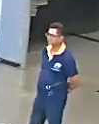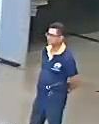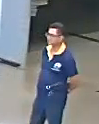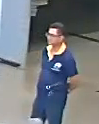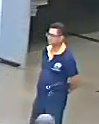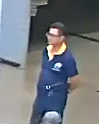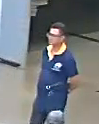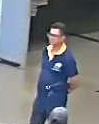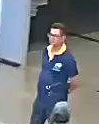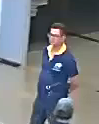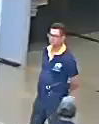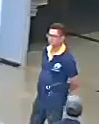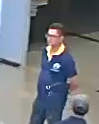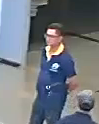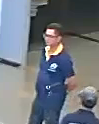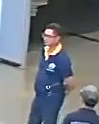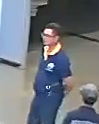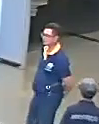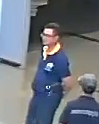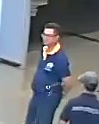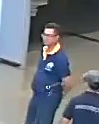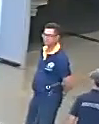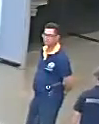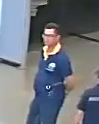Gerais 3 minutos